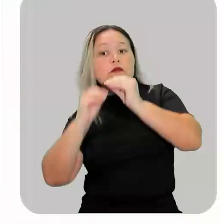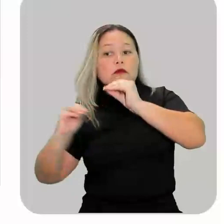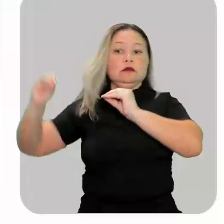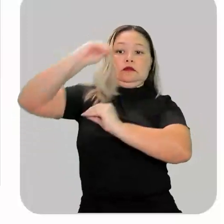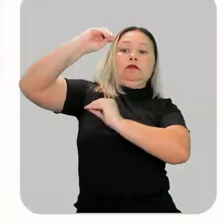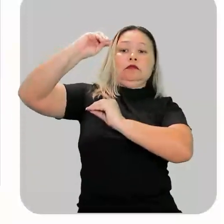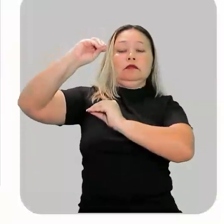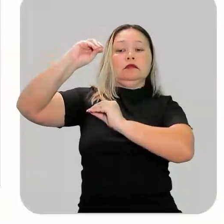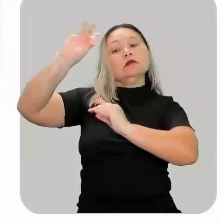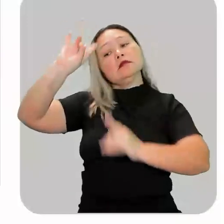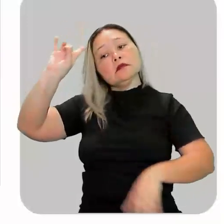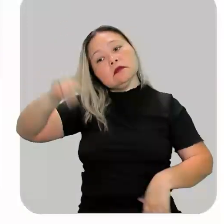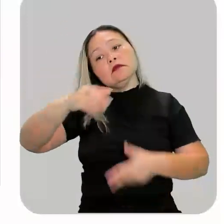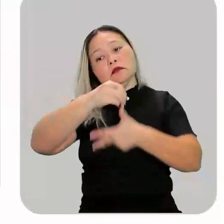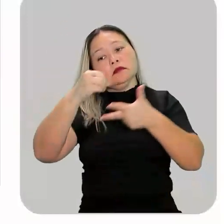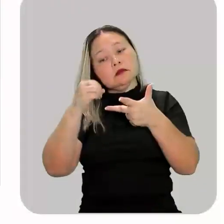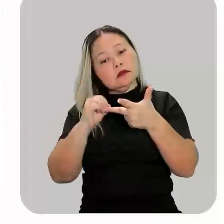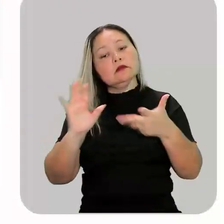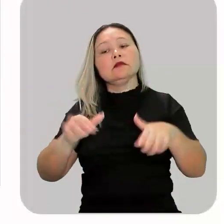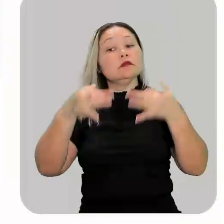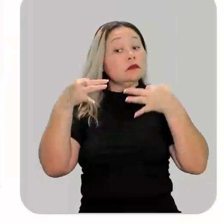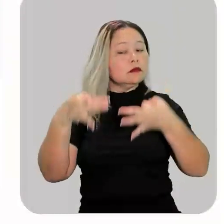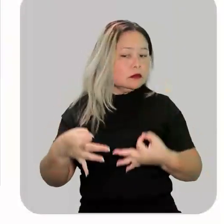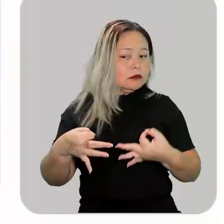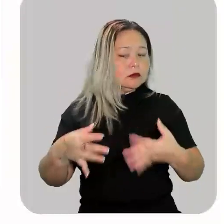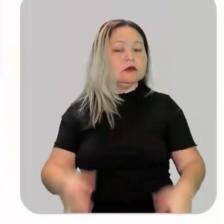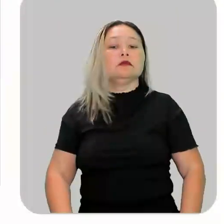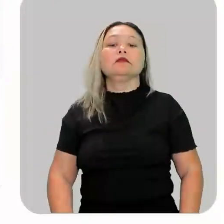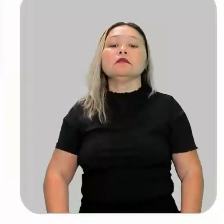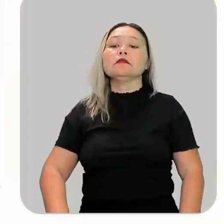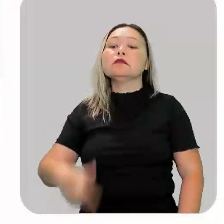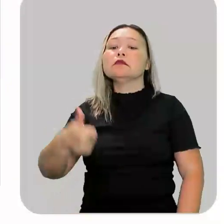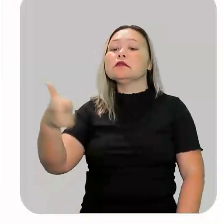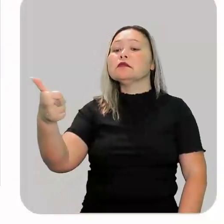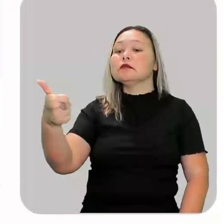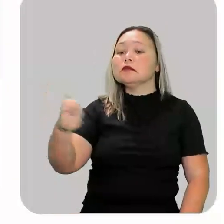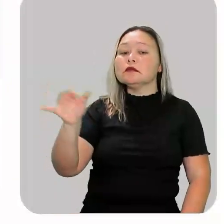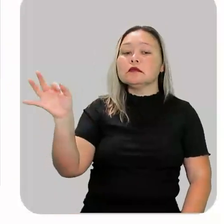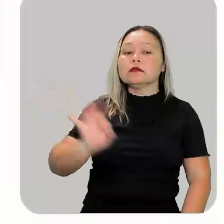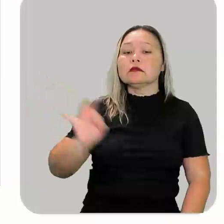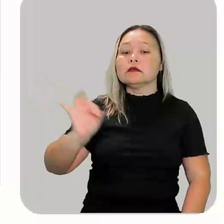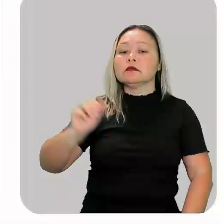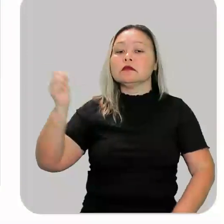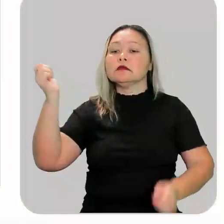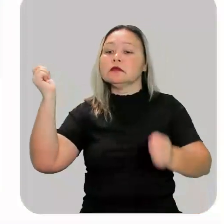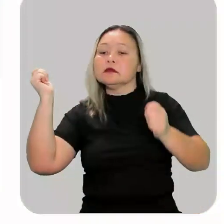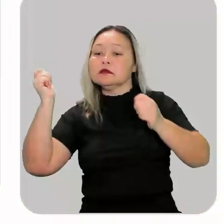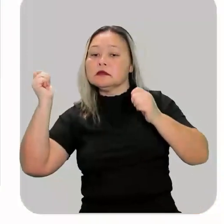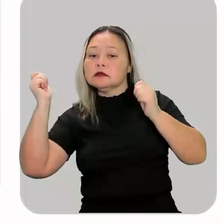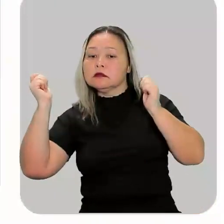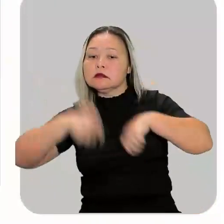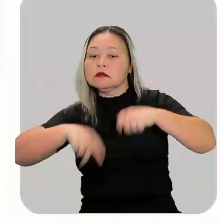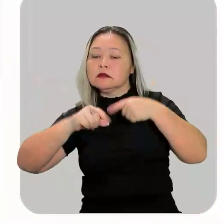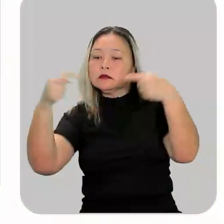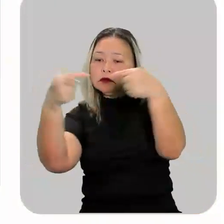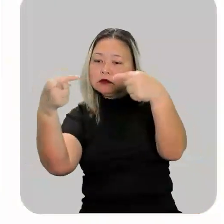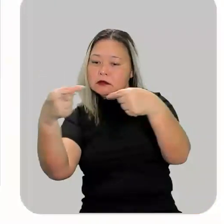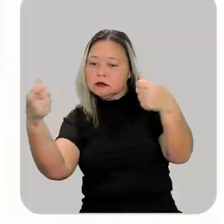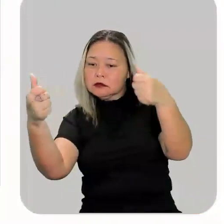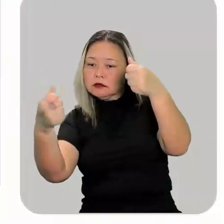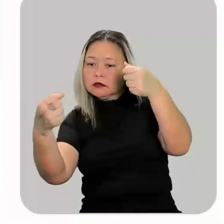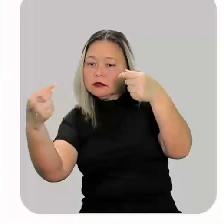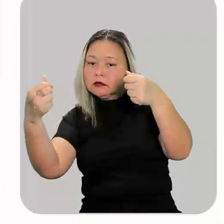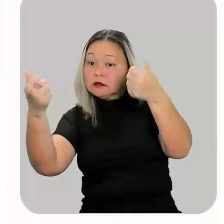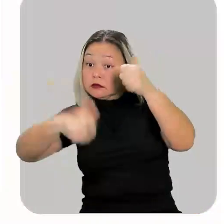no ranking aí do Enem, tá certo? Beleza. 11%, probabilidade, análise combinatório